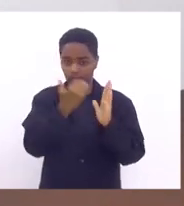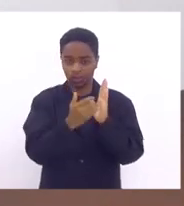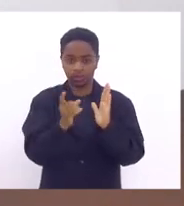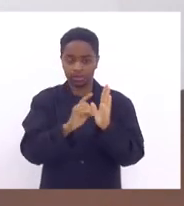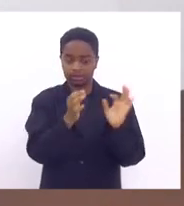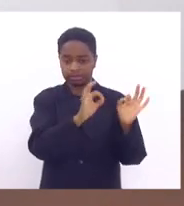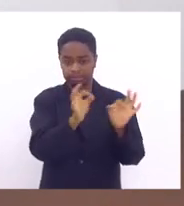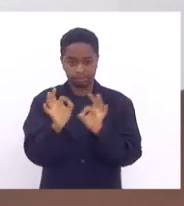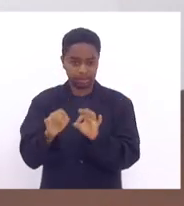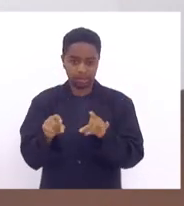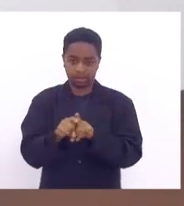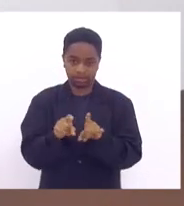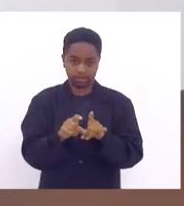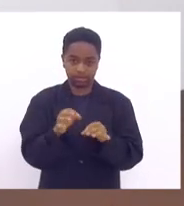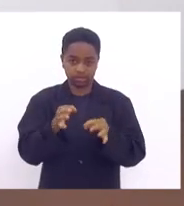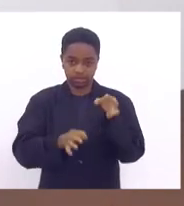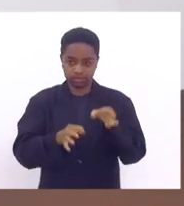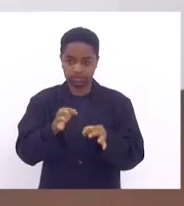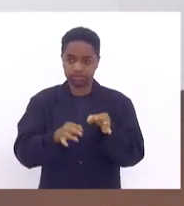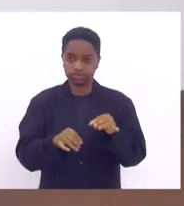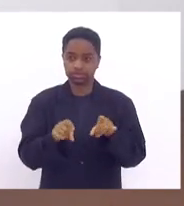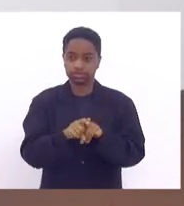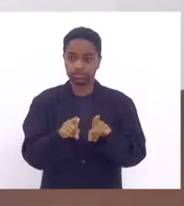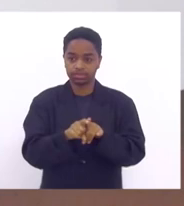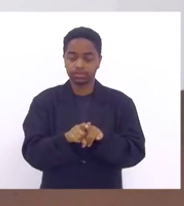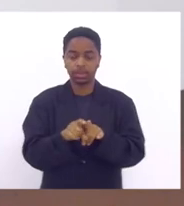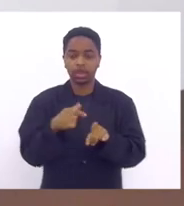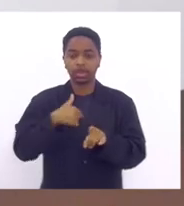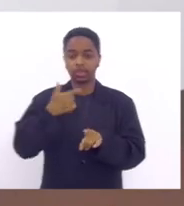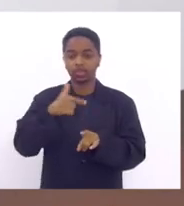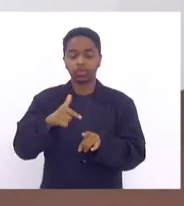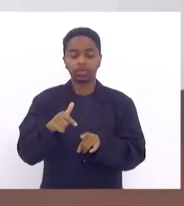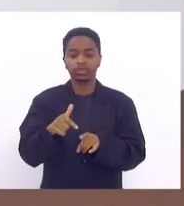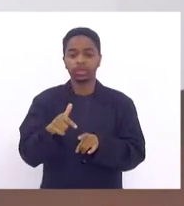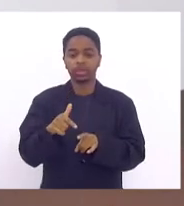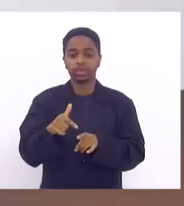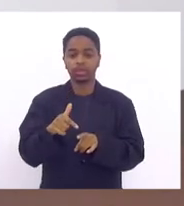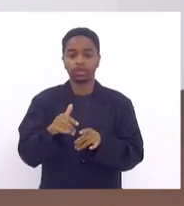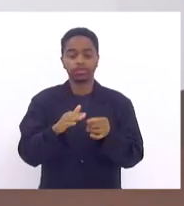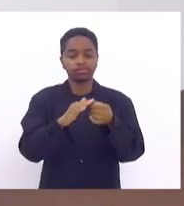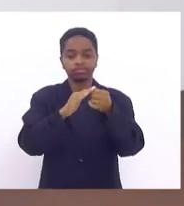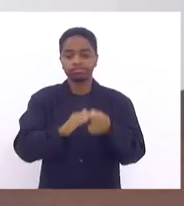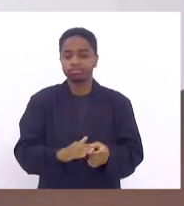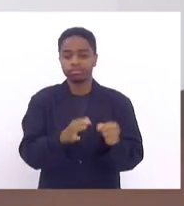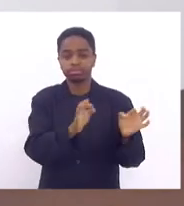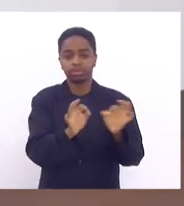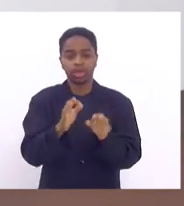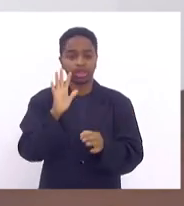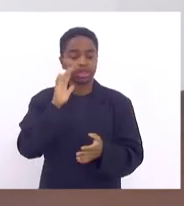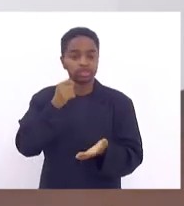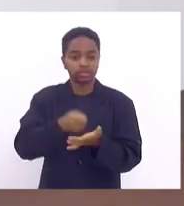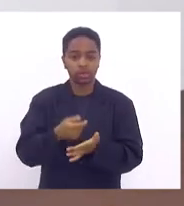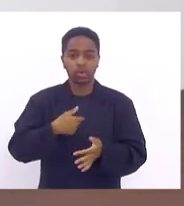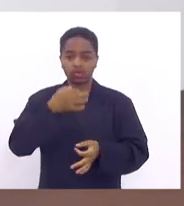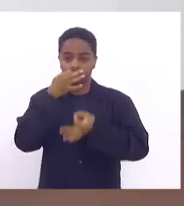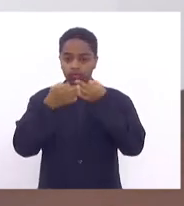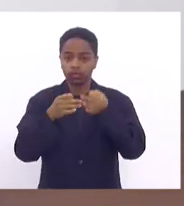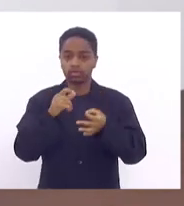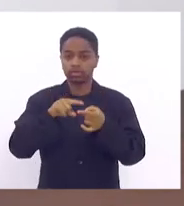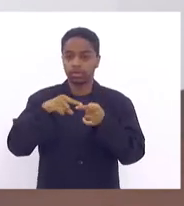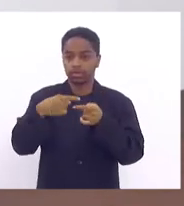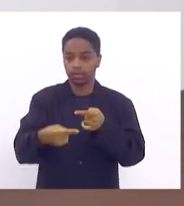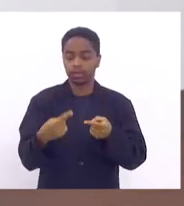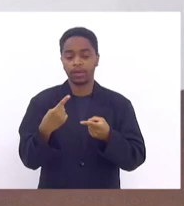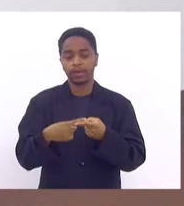propalar isso eh eu também não tô emitindo nenhum juízo depreciativo a nenhuma dessas decisões que eu vou comentar na sequência né a